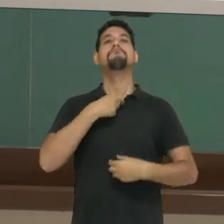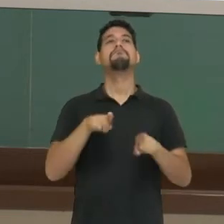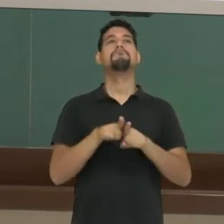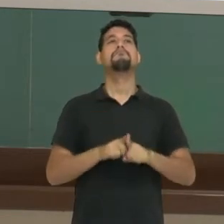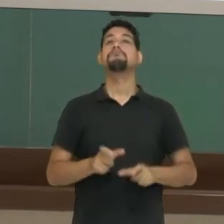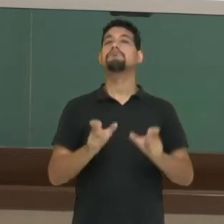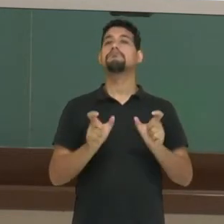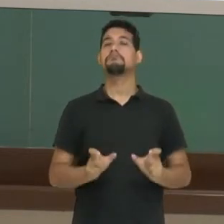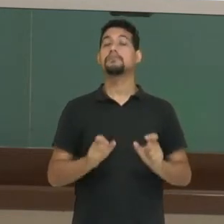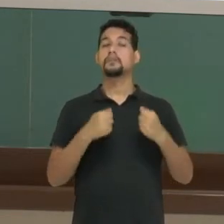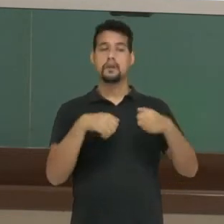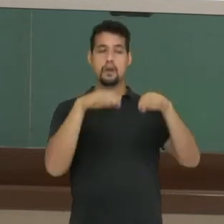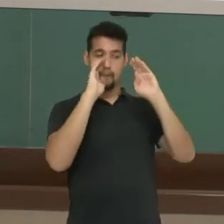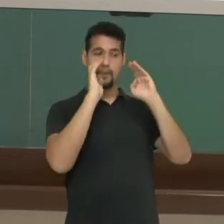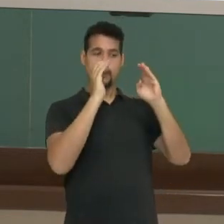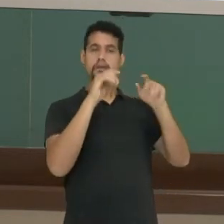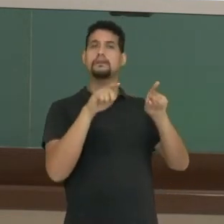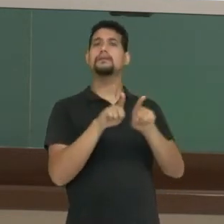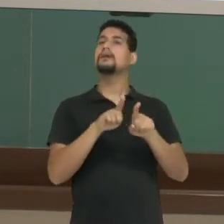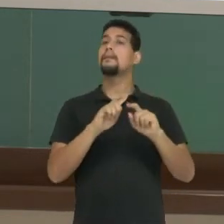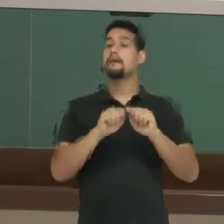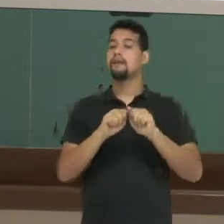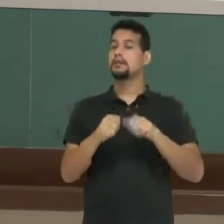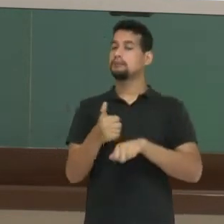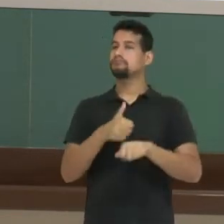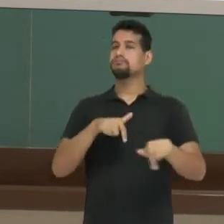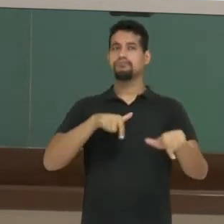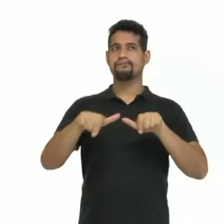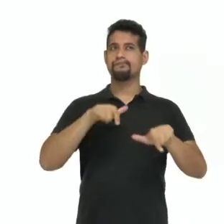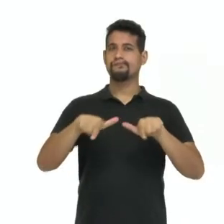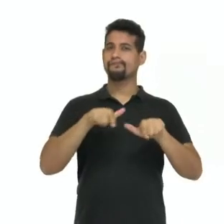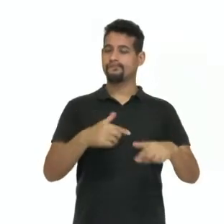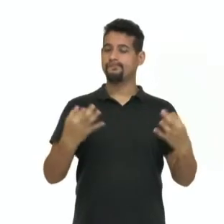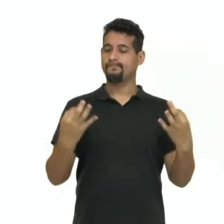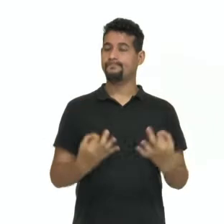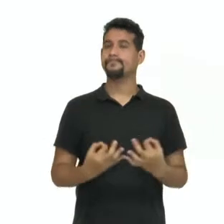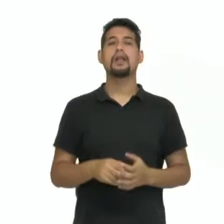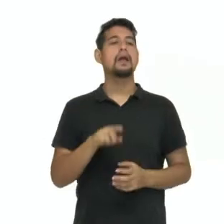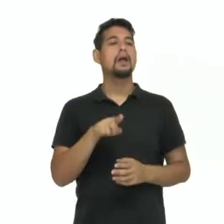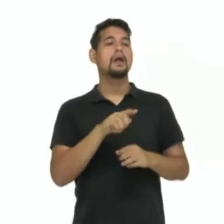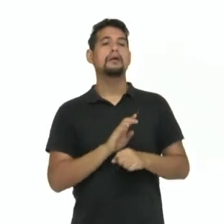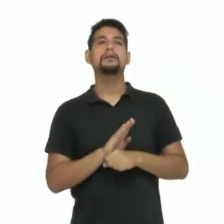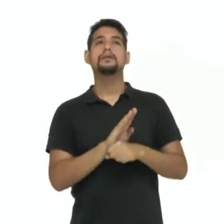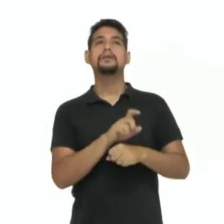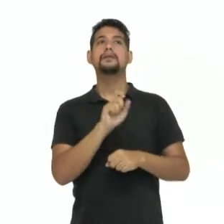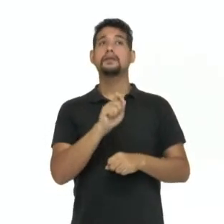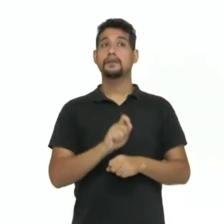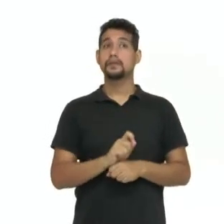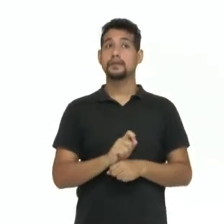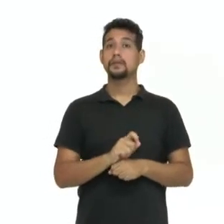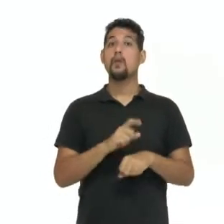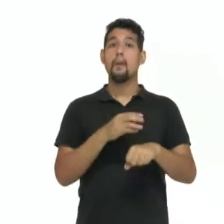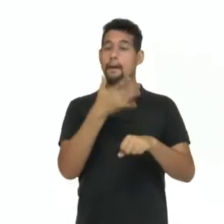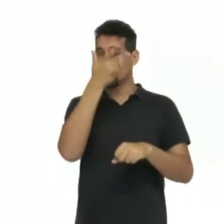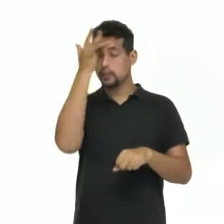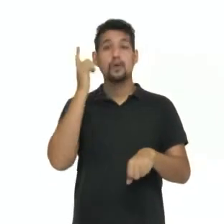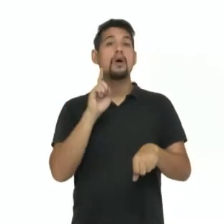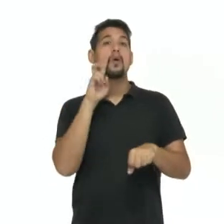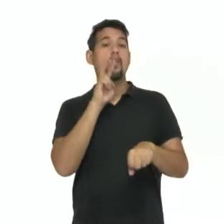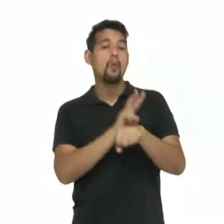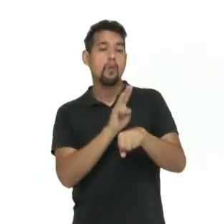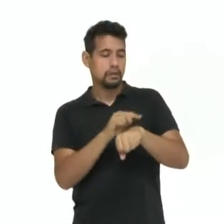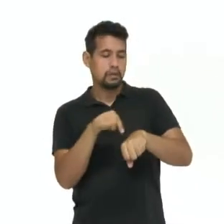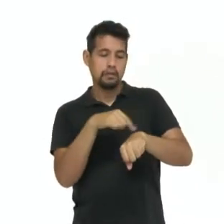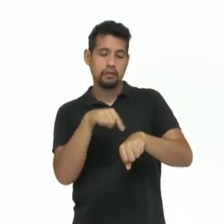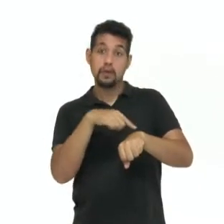forma respeitosa, né? Para desempenhar essa função. Ele é auxiliado por um cronometrista que cuida do